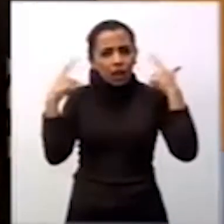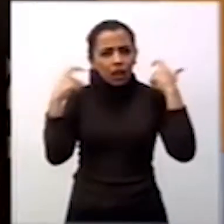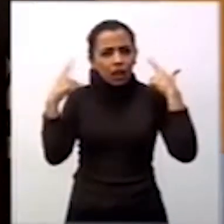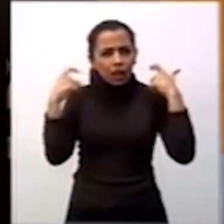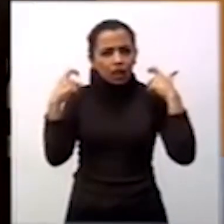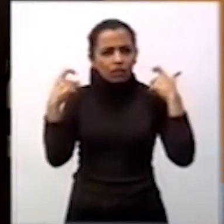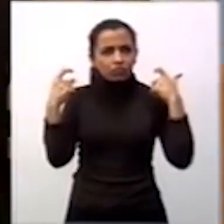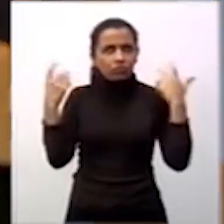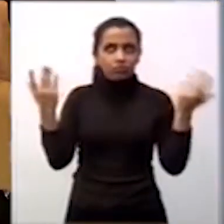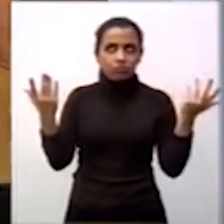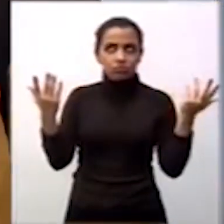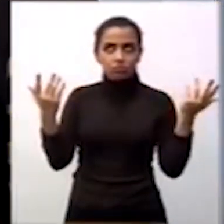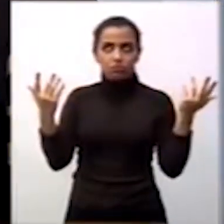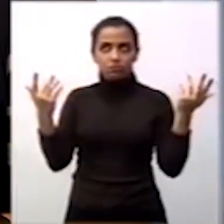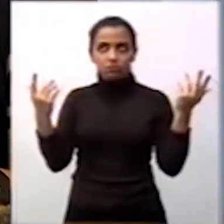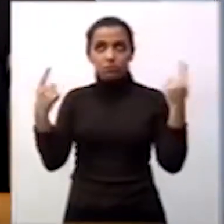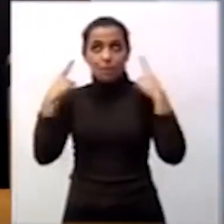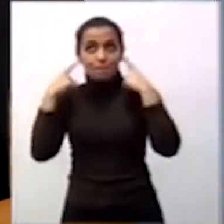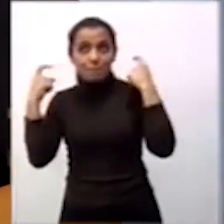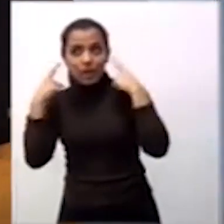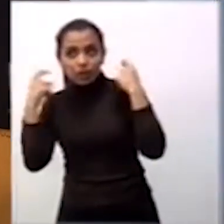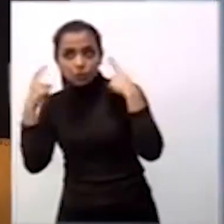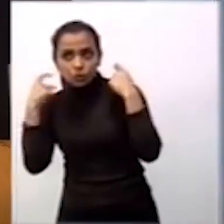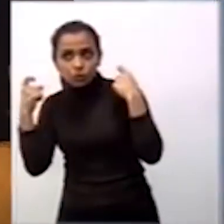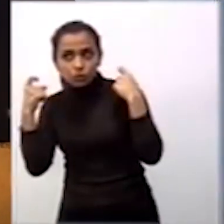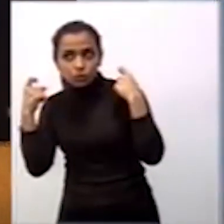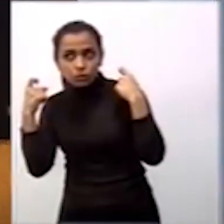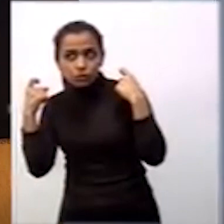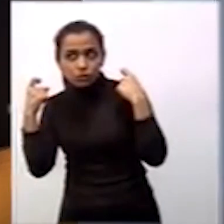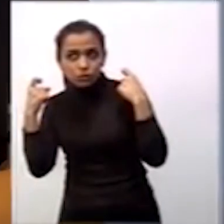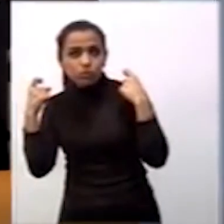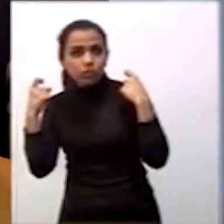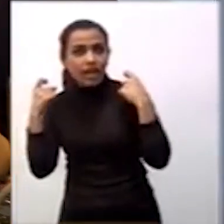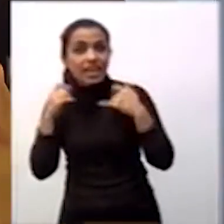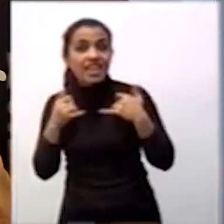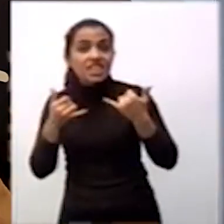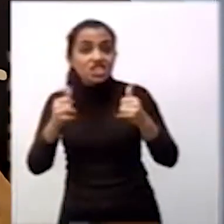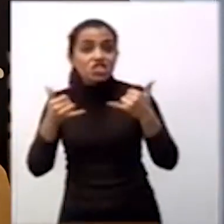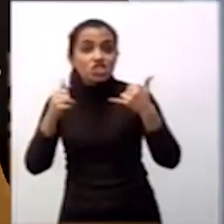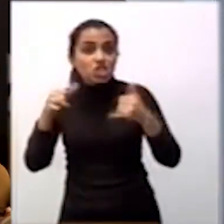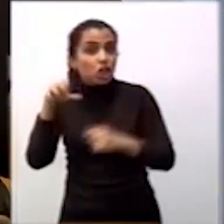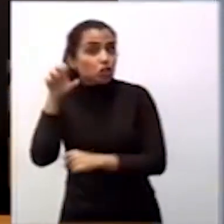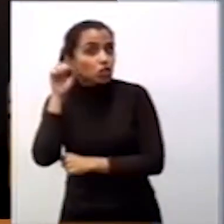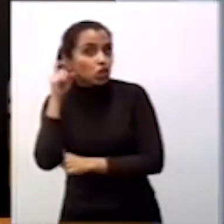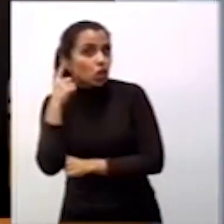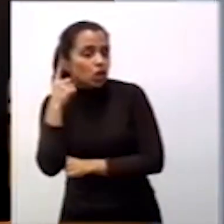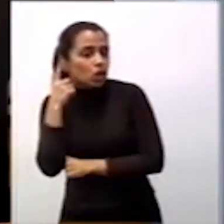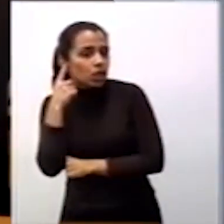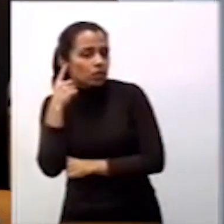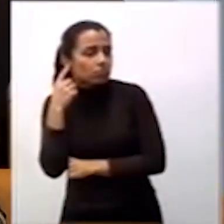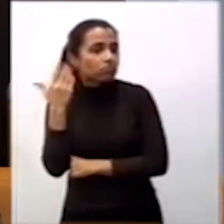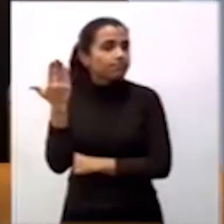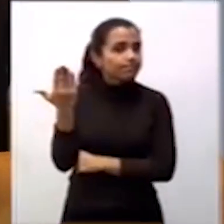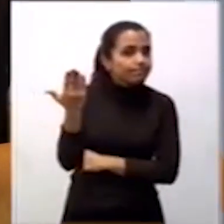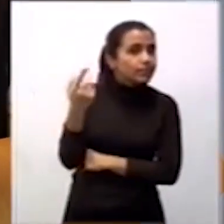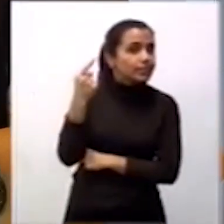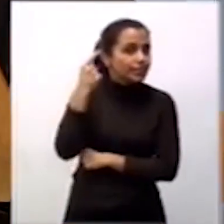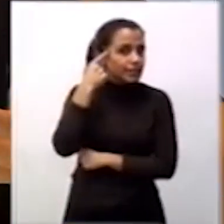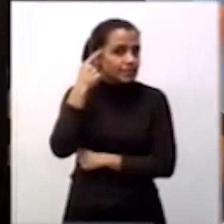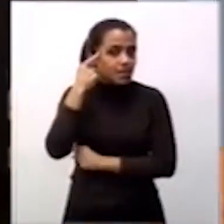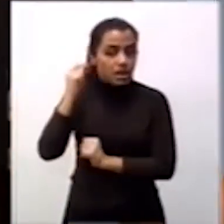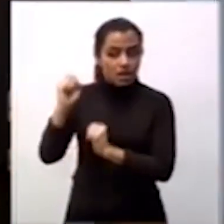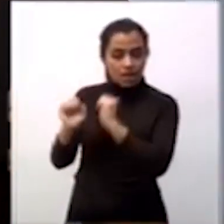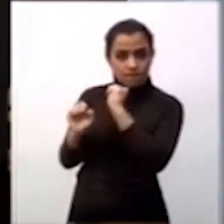pensa comigo, barulho é som, som é energia sonora. Então a ideia é que os fabricantes consigam um